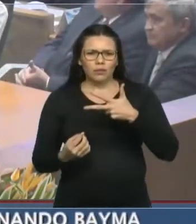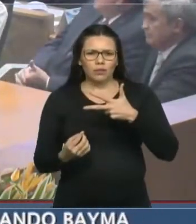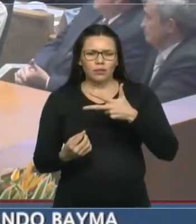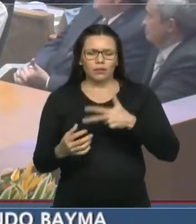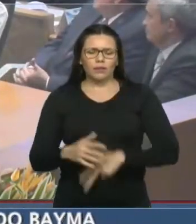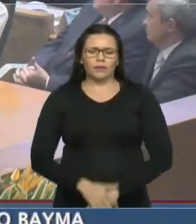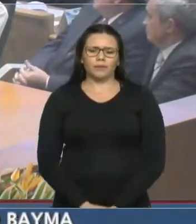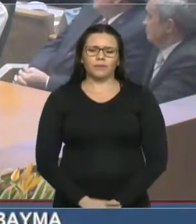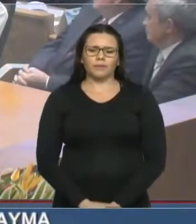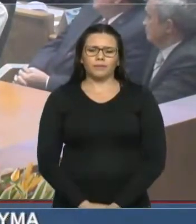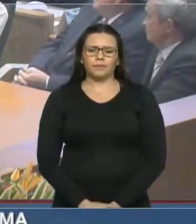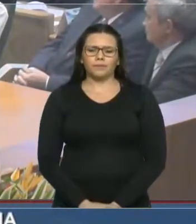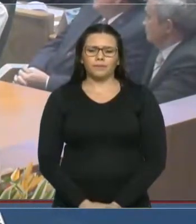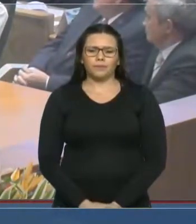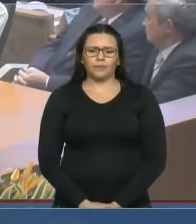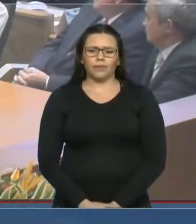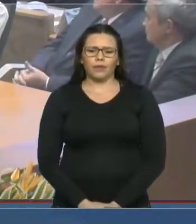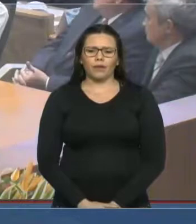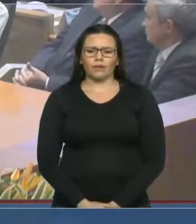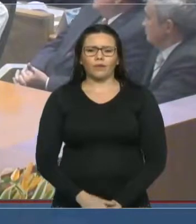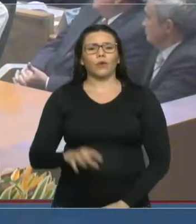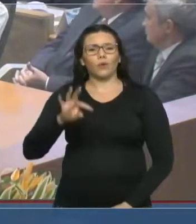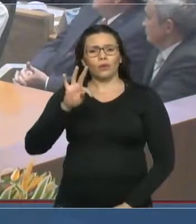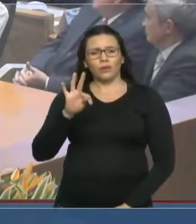também está representado o Tribunal de Contas do Estado,